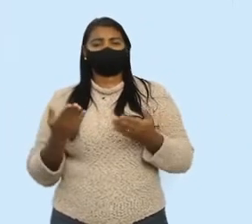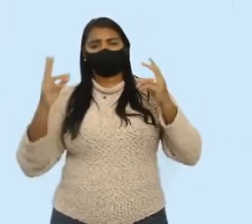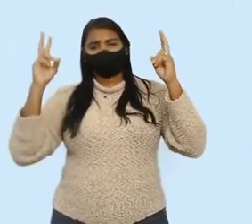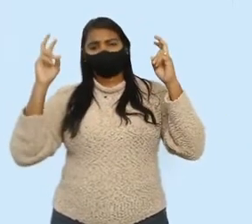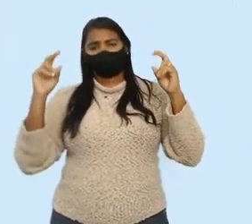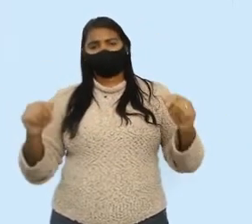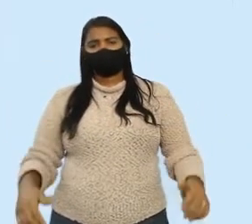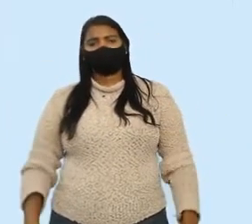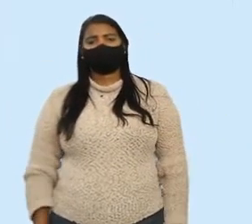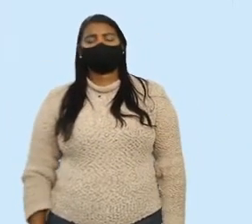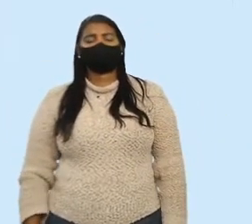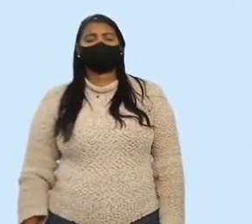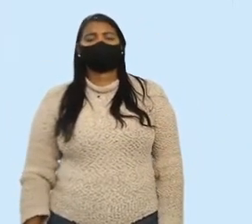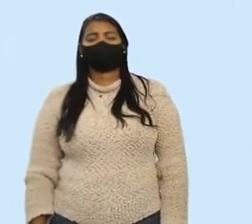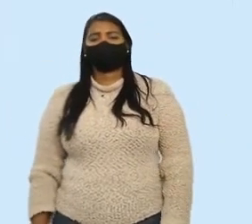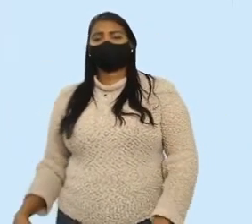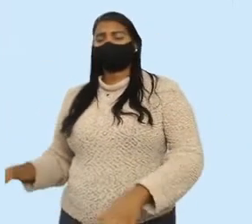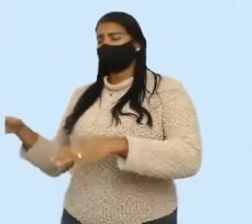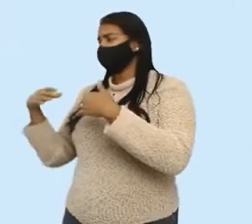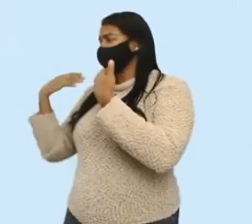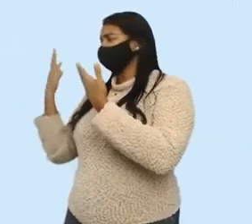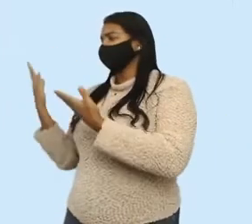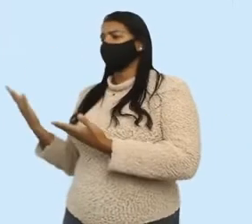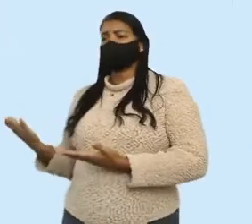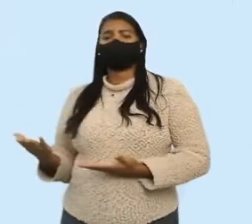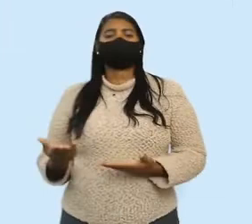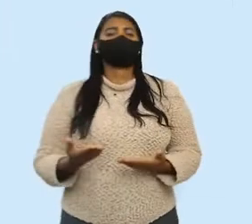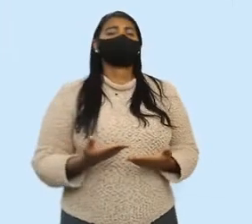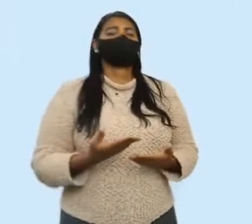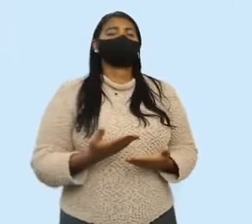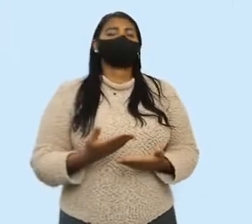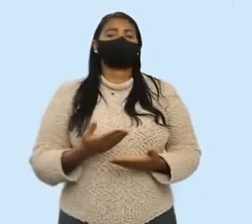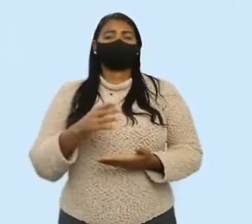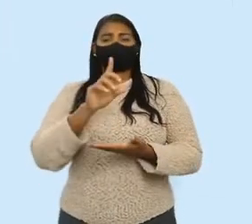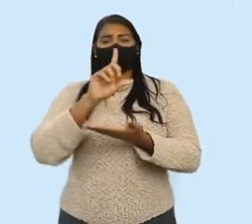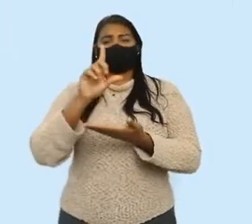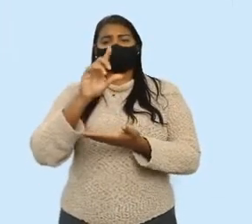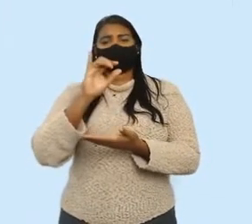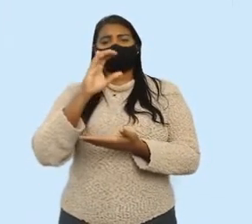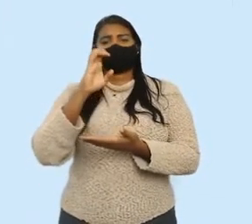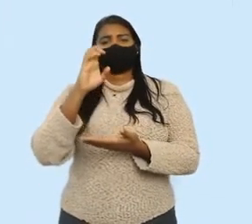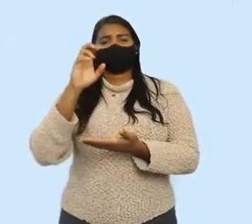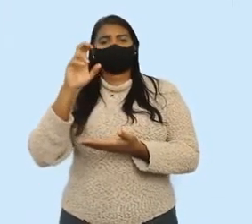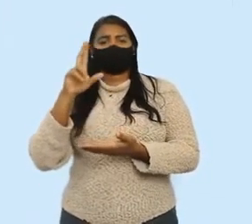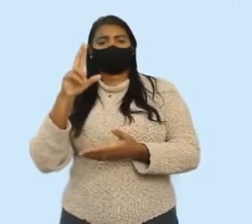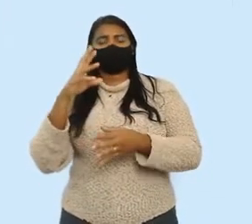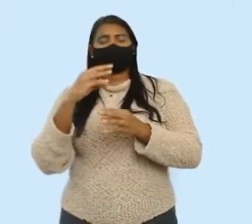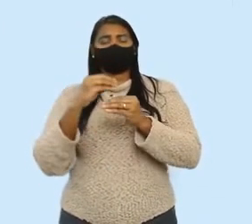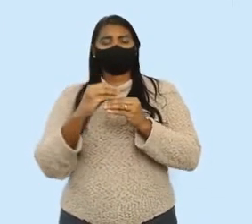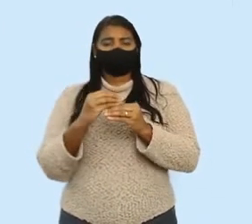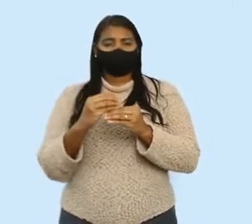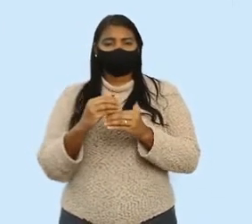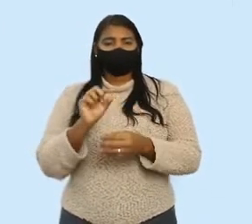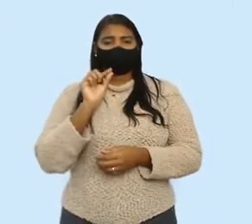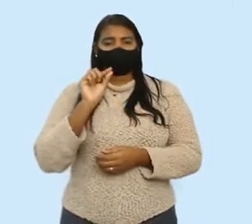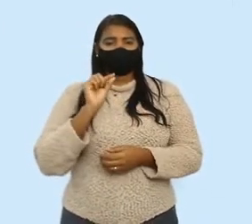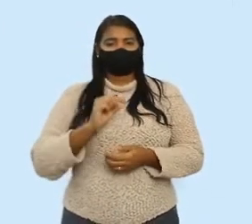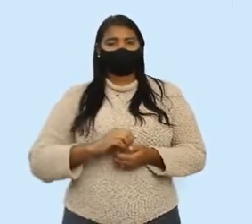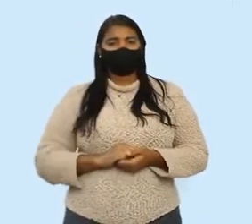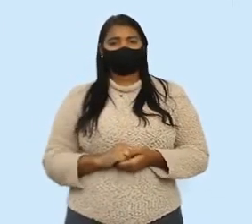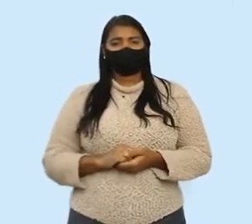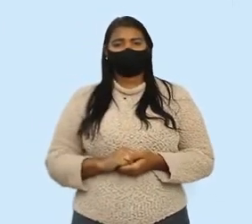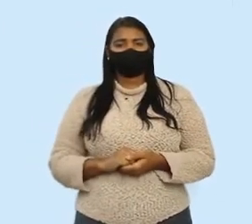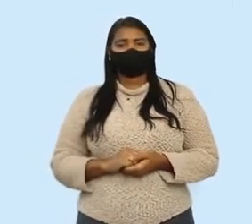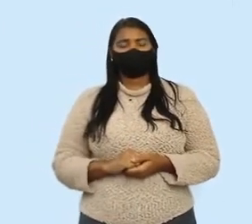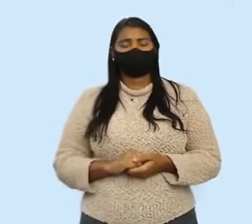abordando, certo? Uma delas é a fundação do Liceu, que vai estar justamente ligado à Irmandade, certo? Que